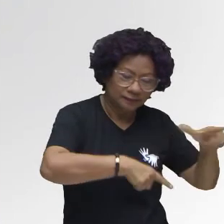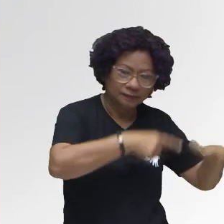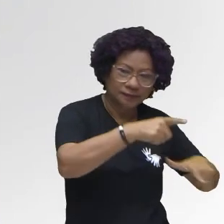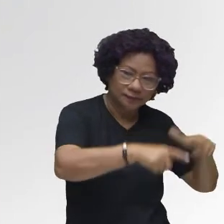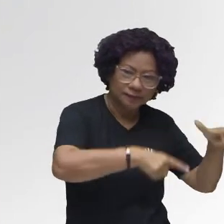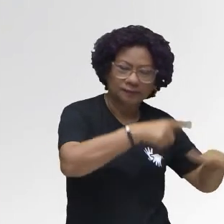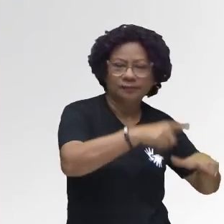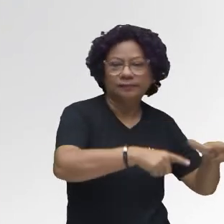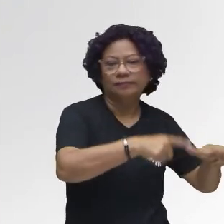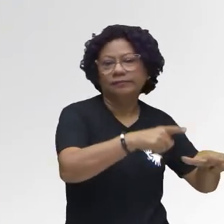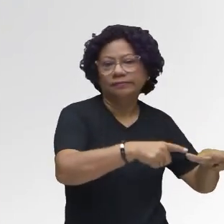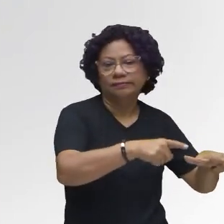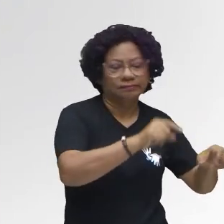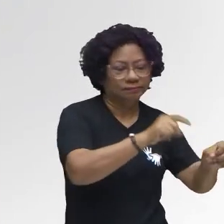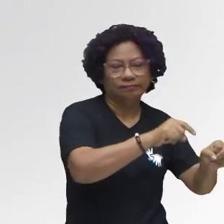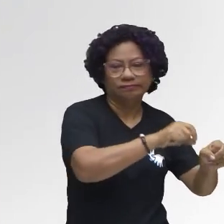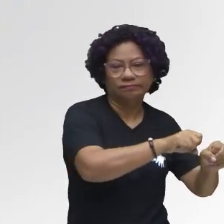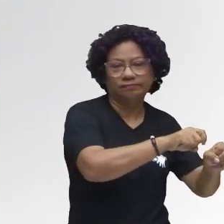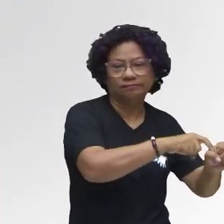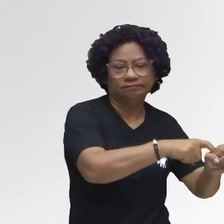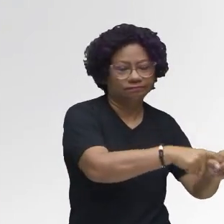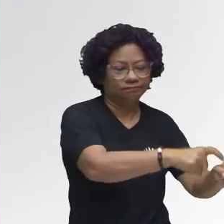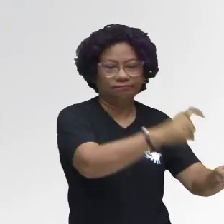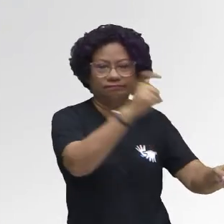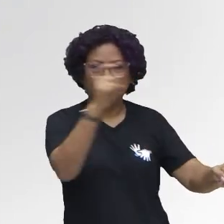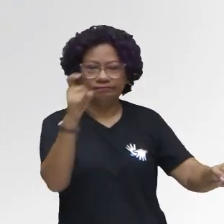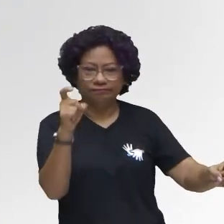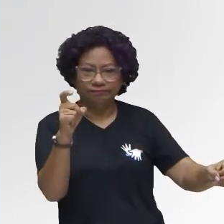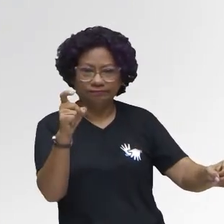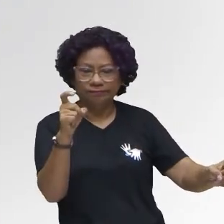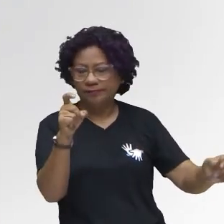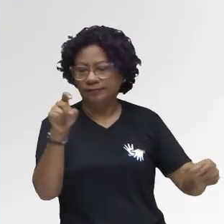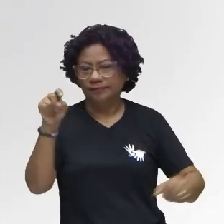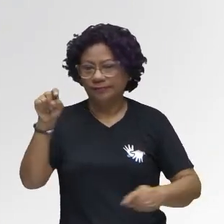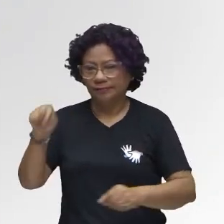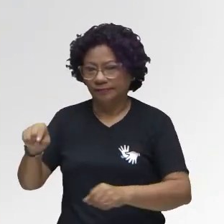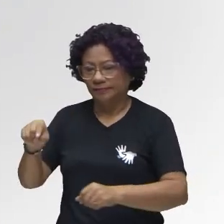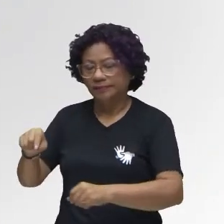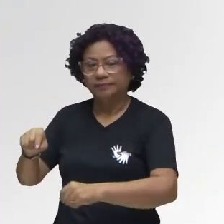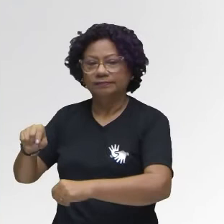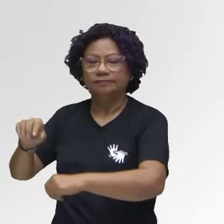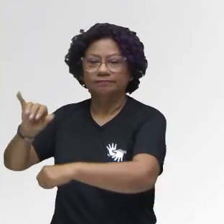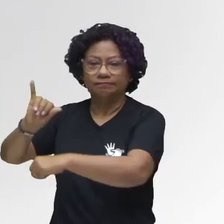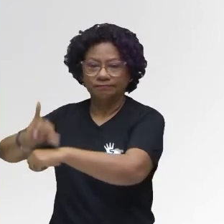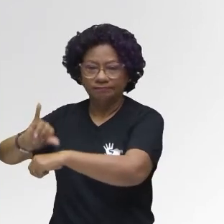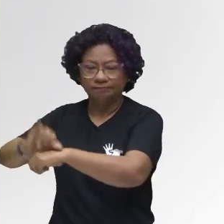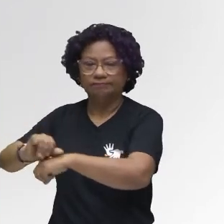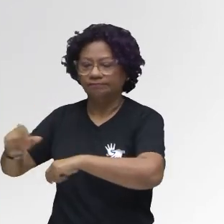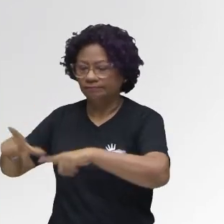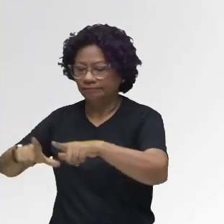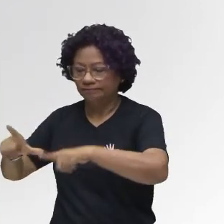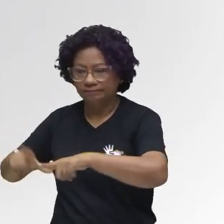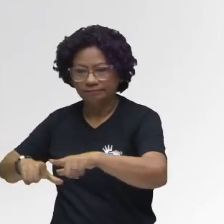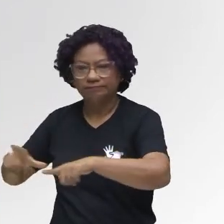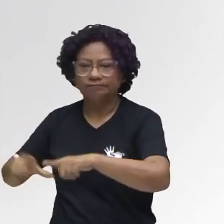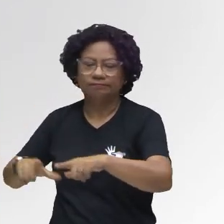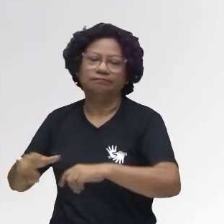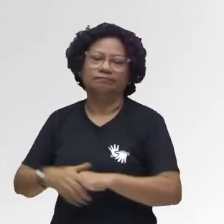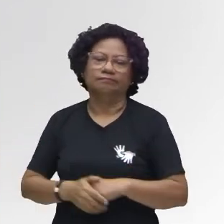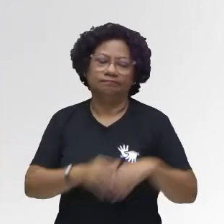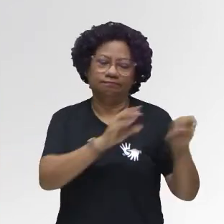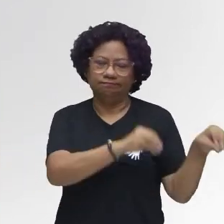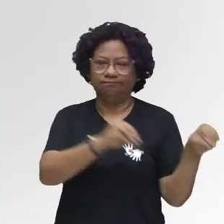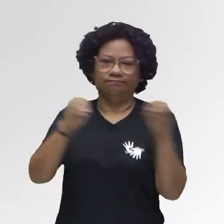as máquinas tomam os lugares das pessoas e as pessoas começam então a sair do meio rural em busca de trabalho agora nas